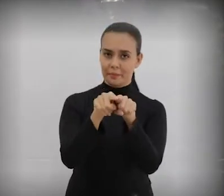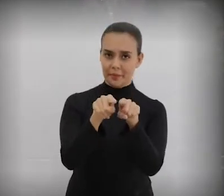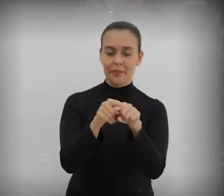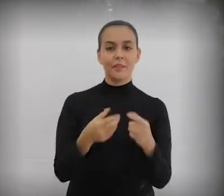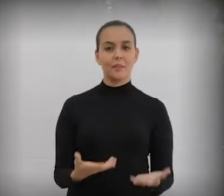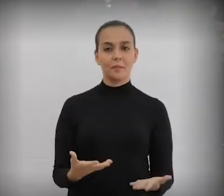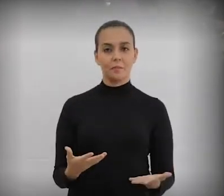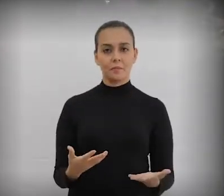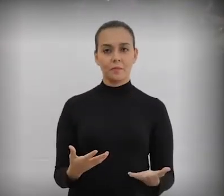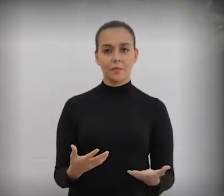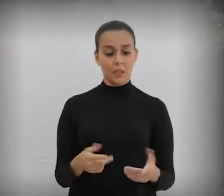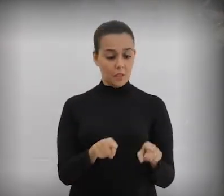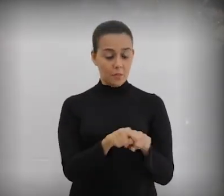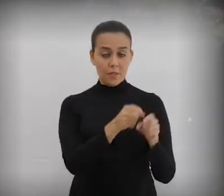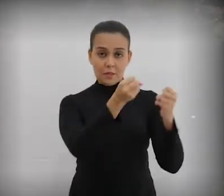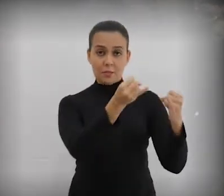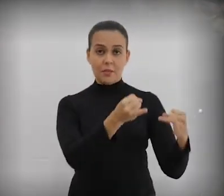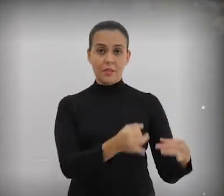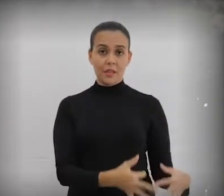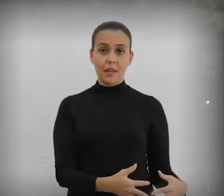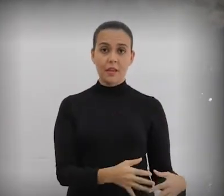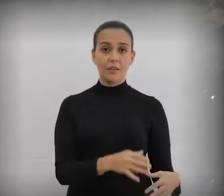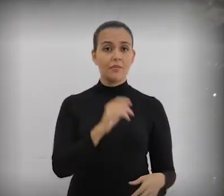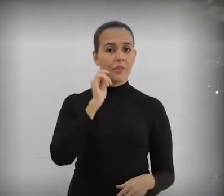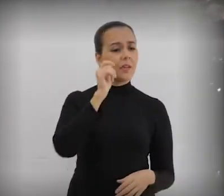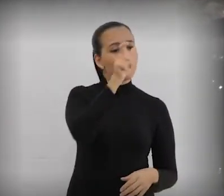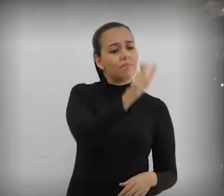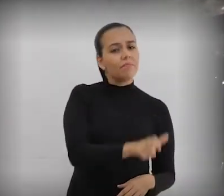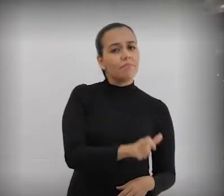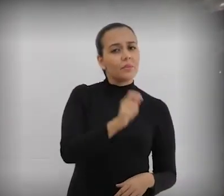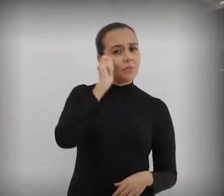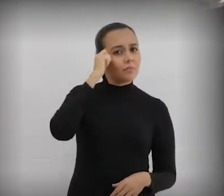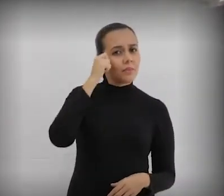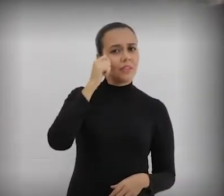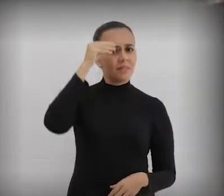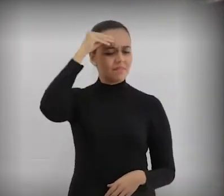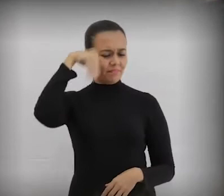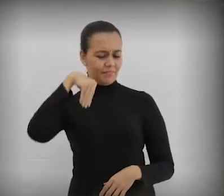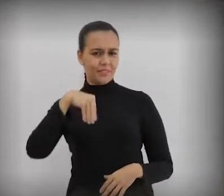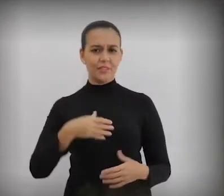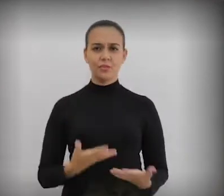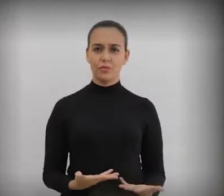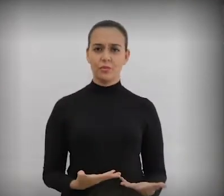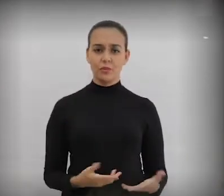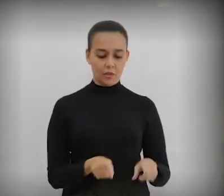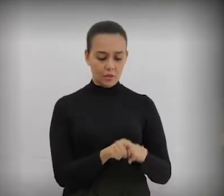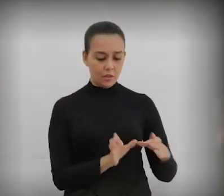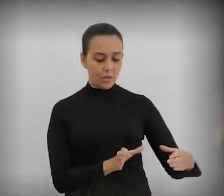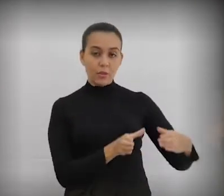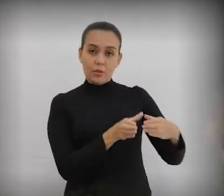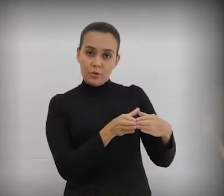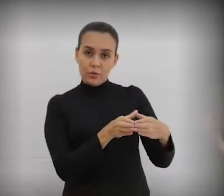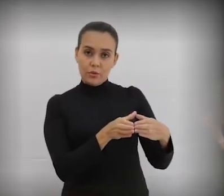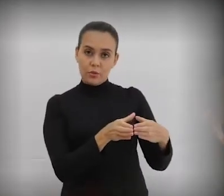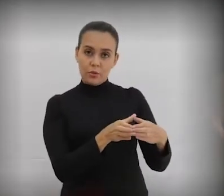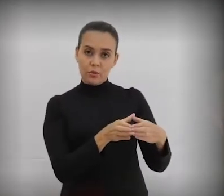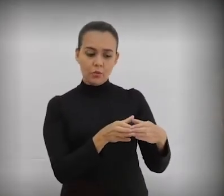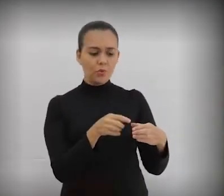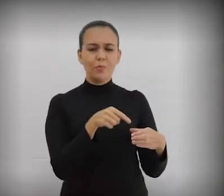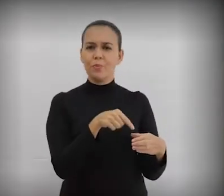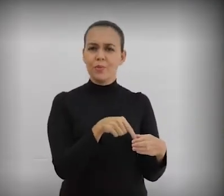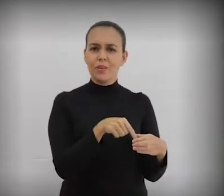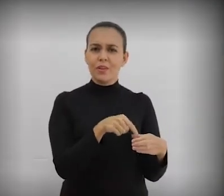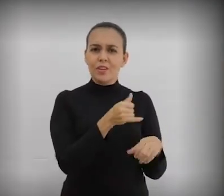eram preguiçosas, de que eram os próprios chefes de tribo africana. Enfim,